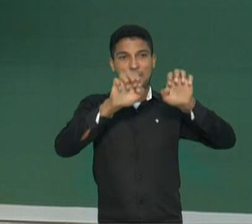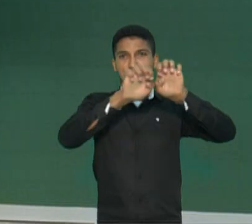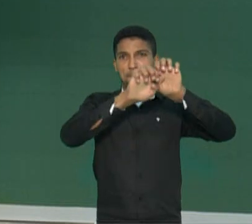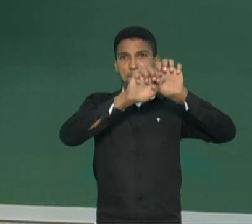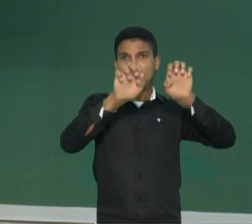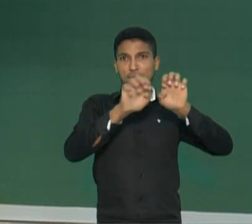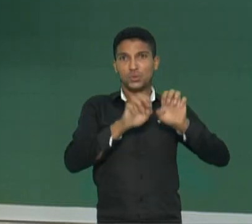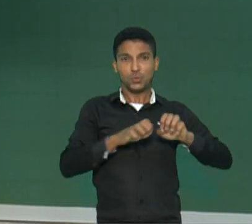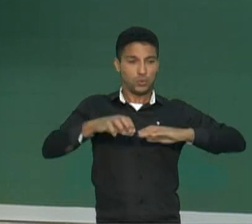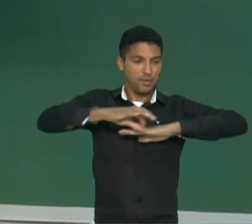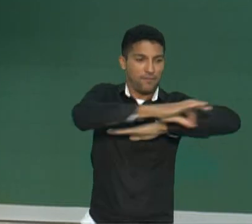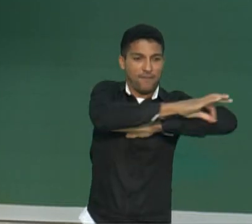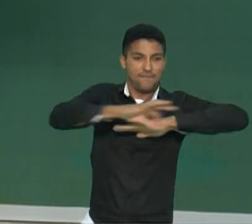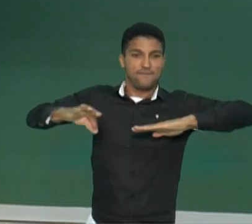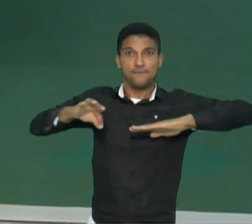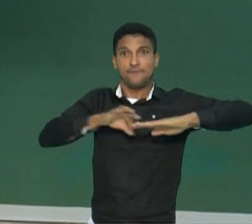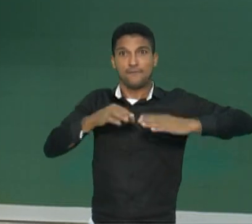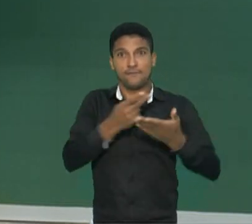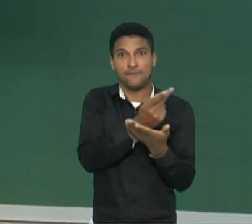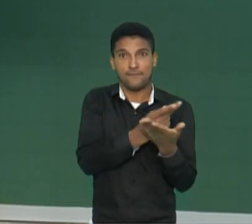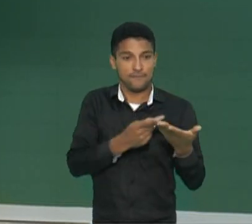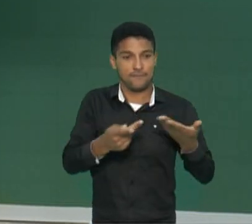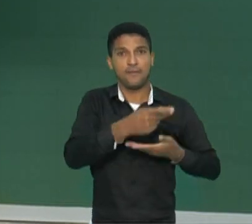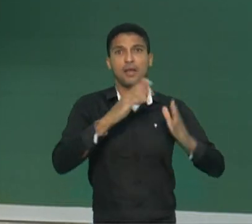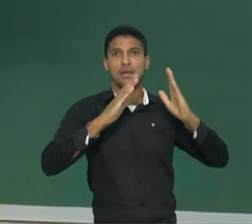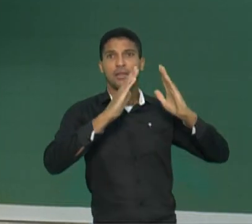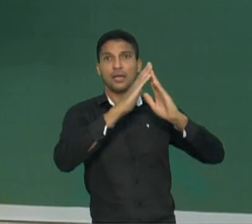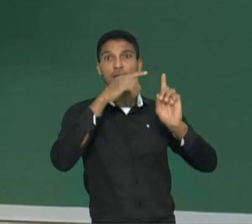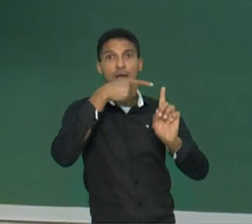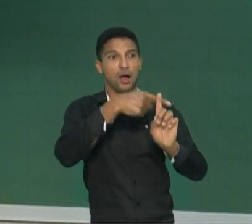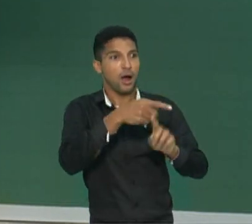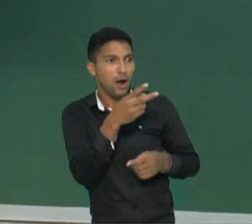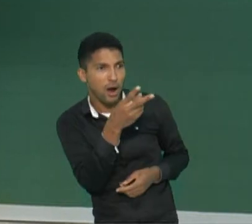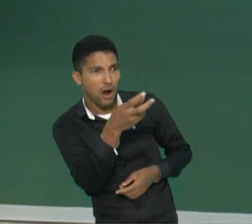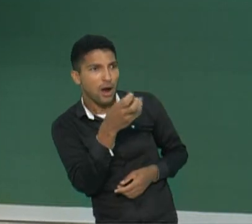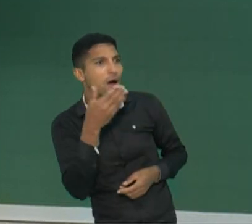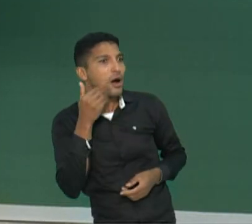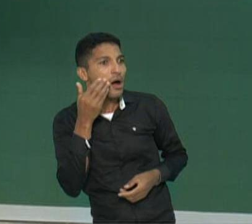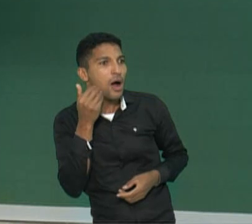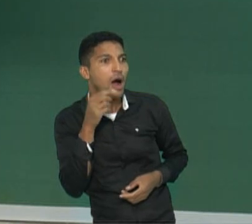gigantesca. Como que eles usavam isso? Então trouxeram com eles a tecnologia como